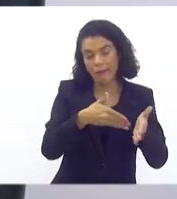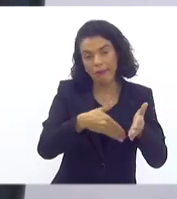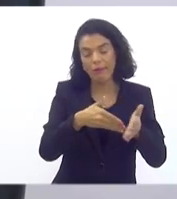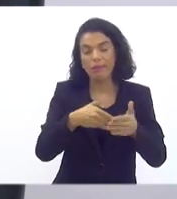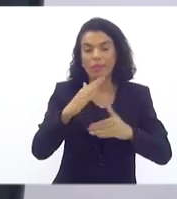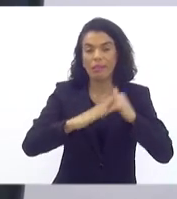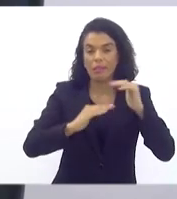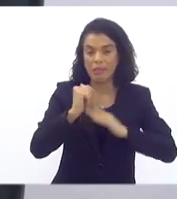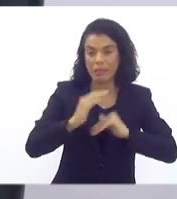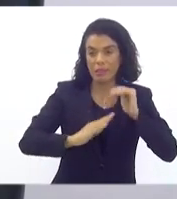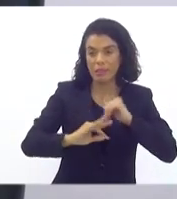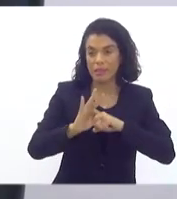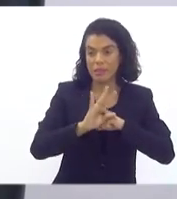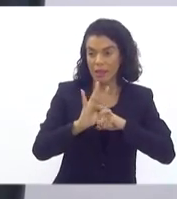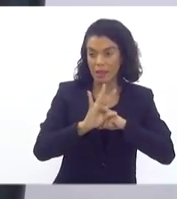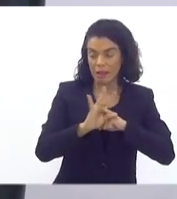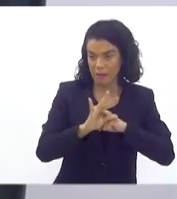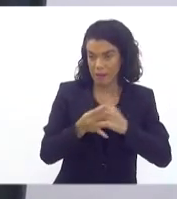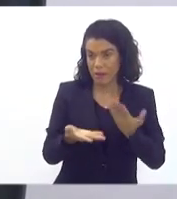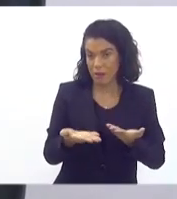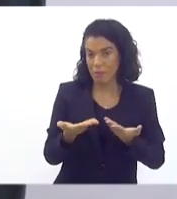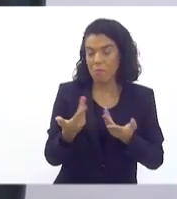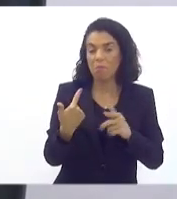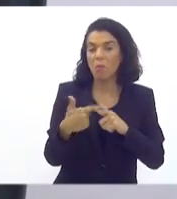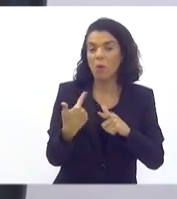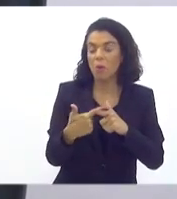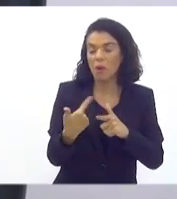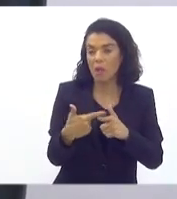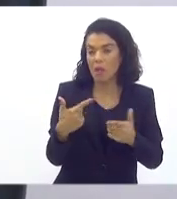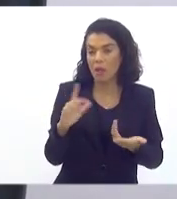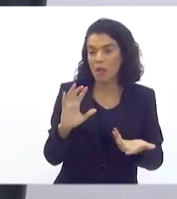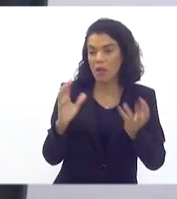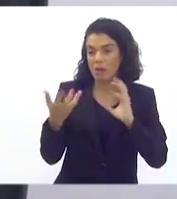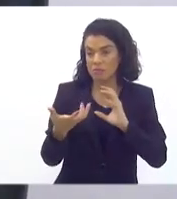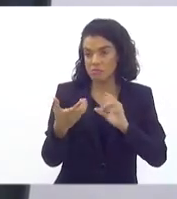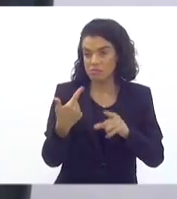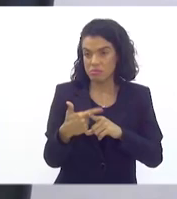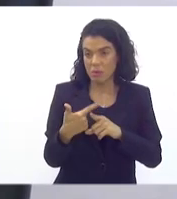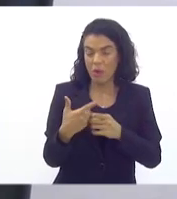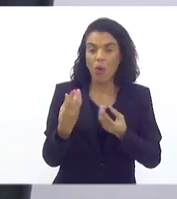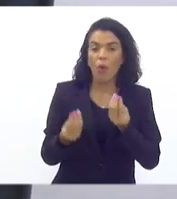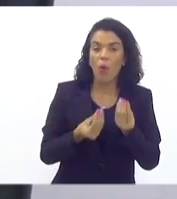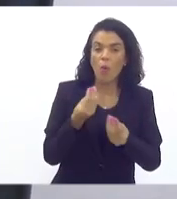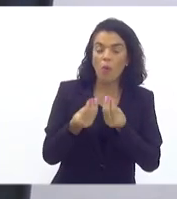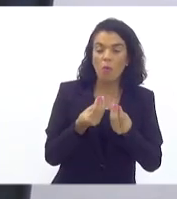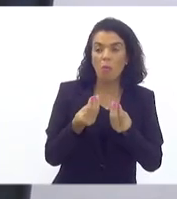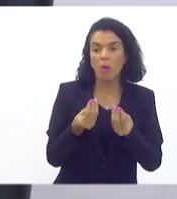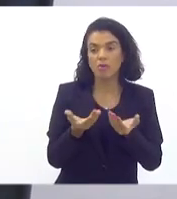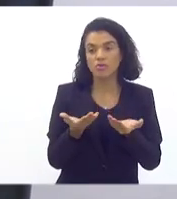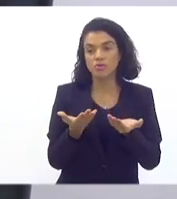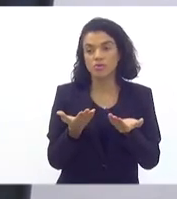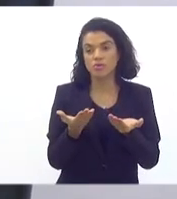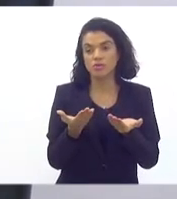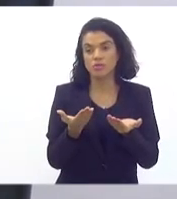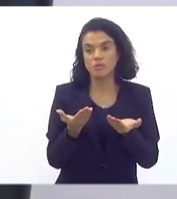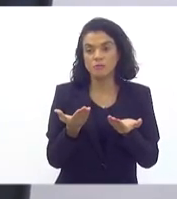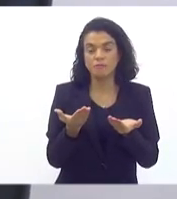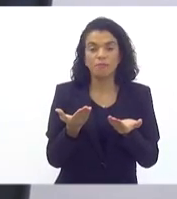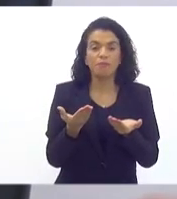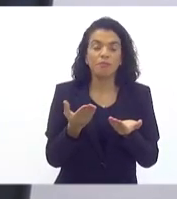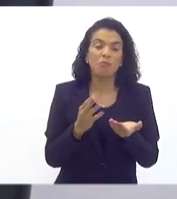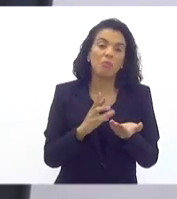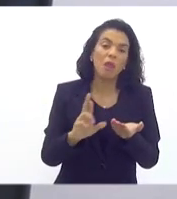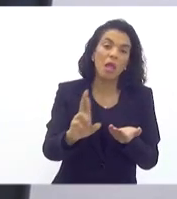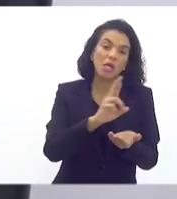esse esse elemento e como o eventualmente se pode contrapor a essa essa negativa